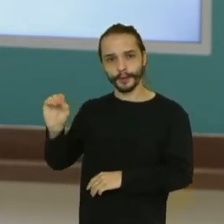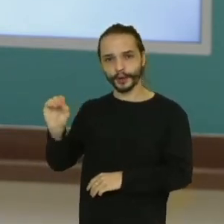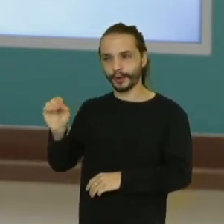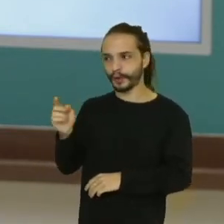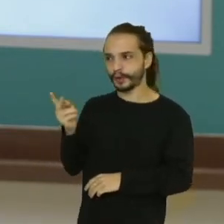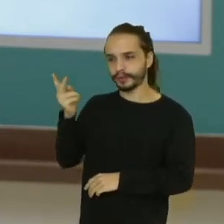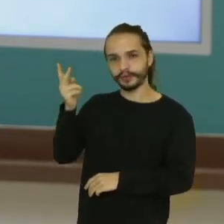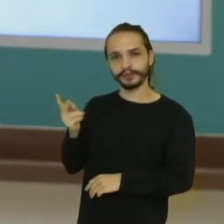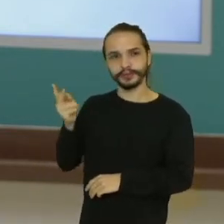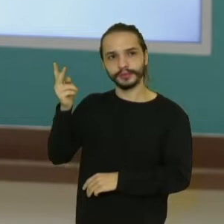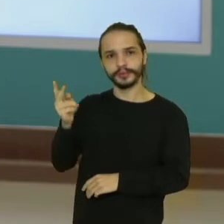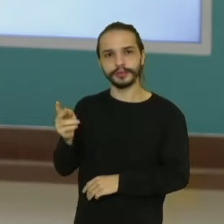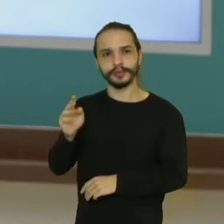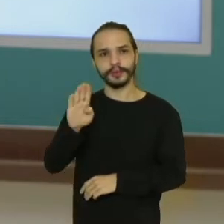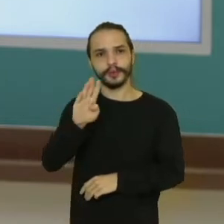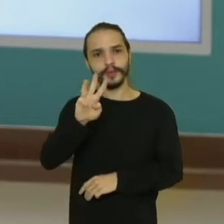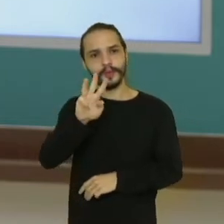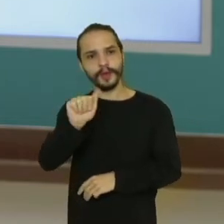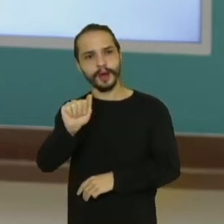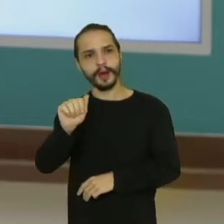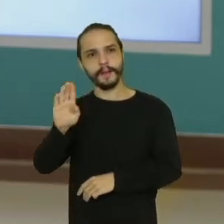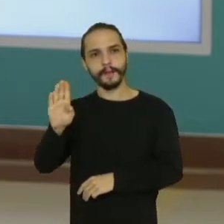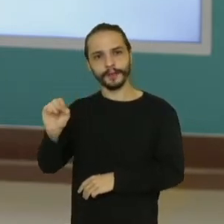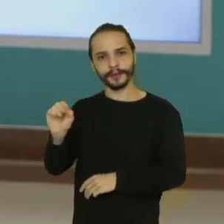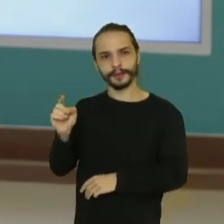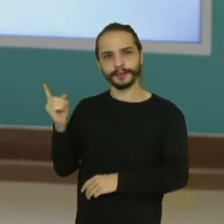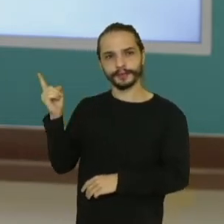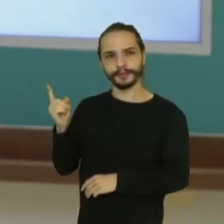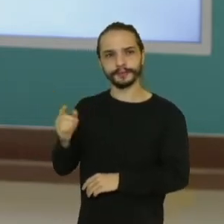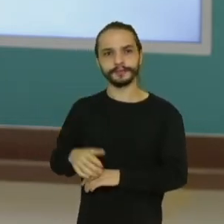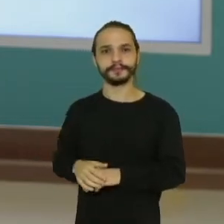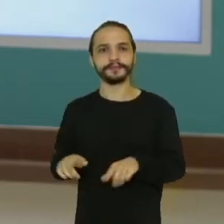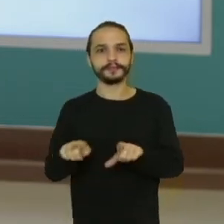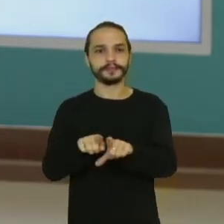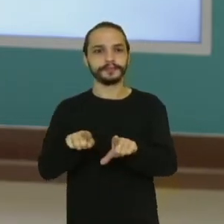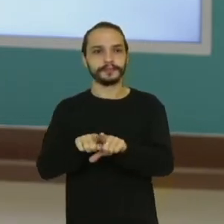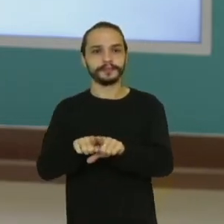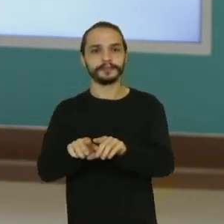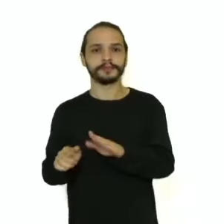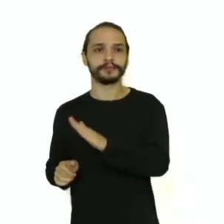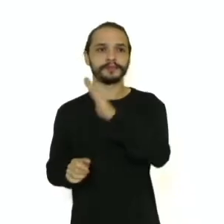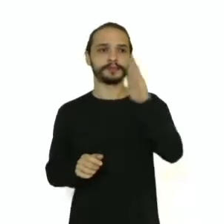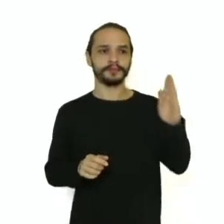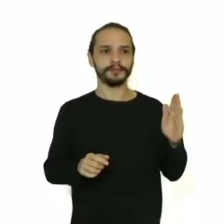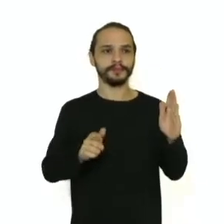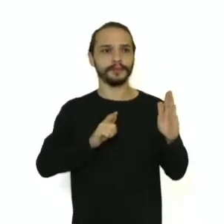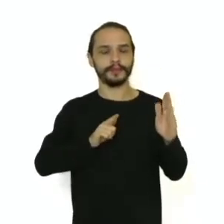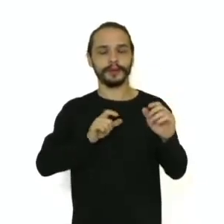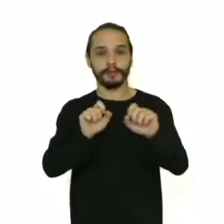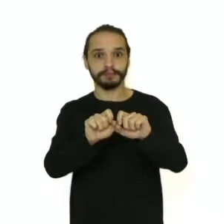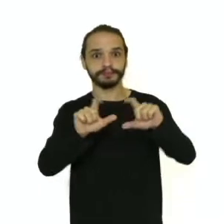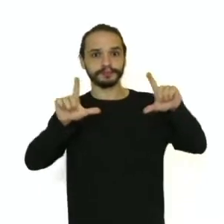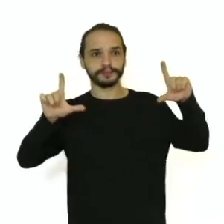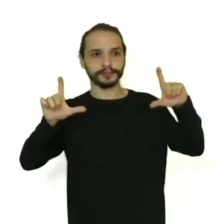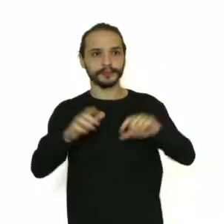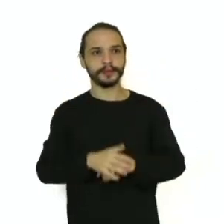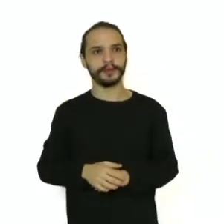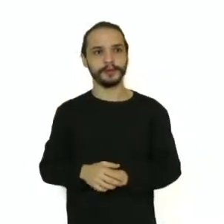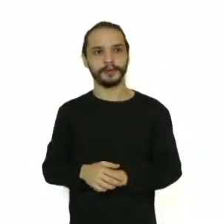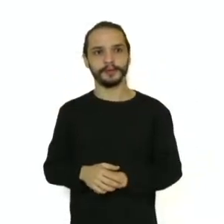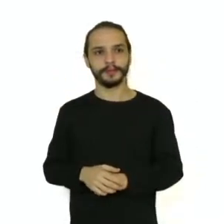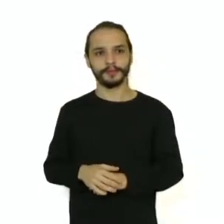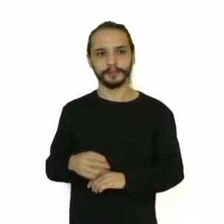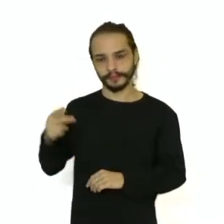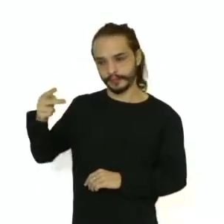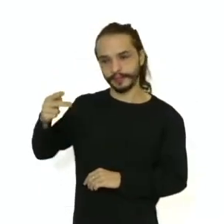essa região Boswash. E temos também do outro lado, inclusive aqui está dado um zoom, né, nesses Manufacturing Belts, né,